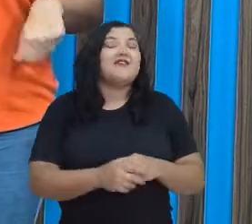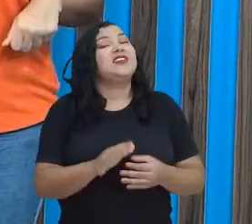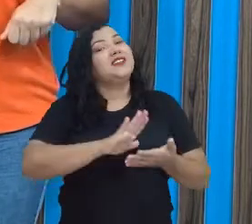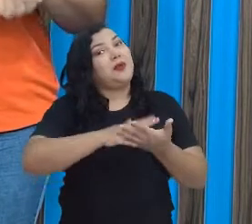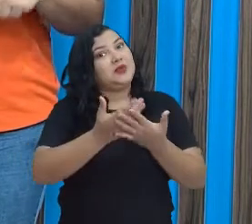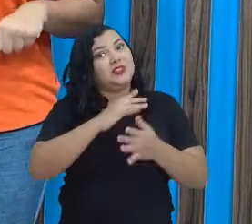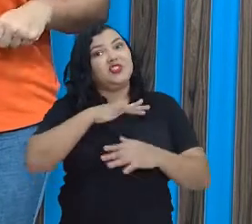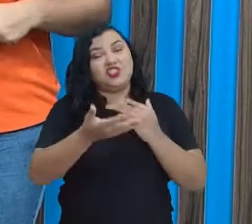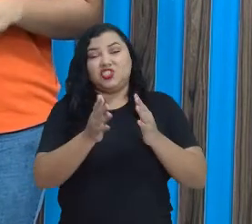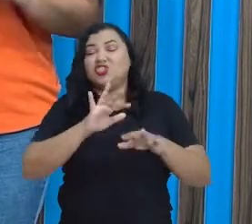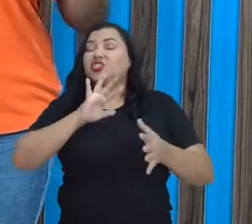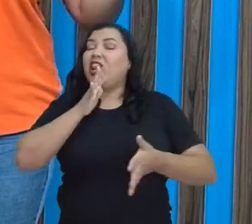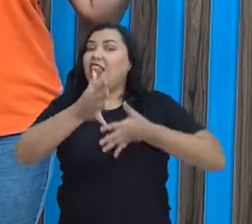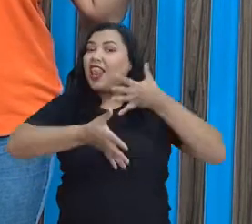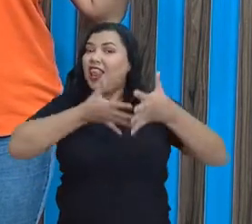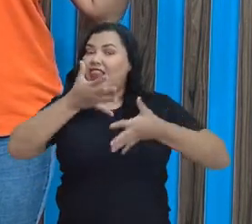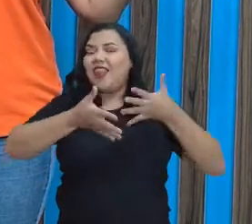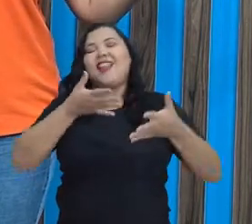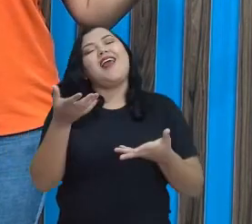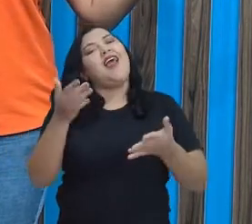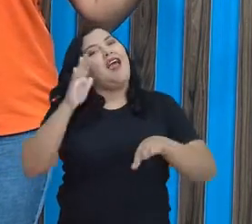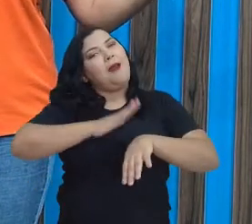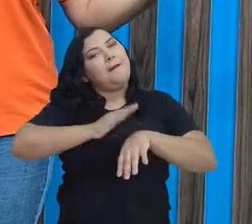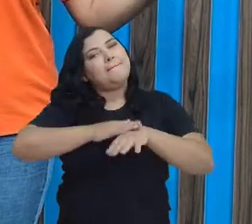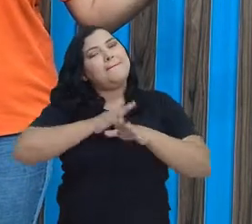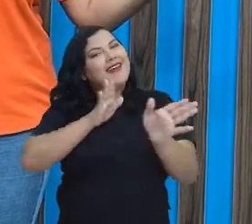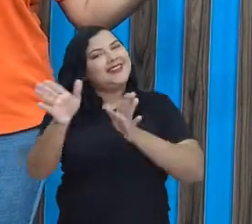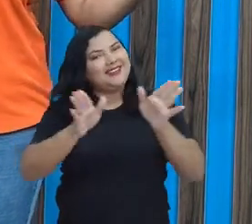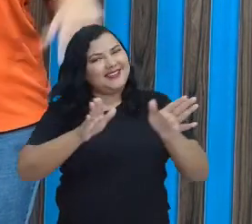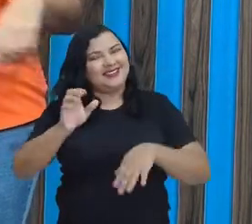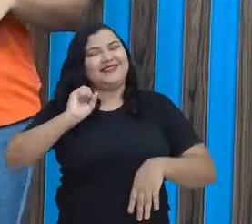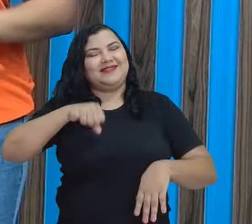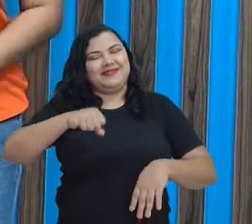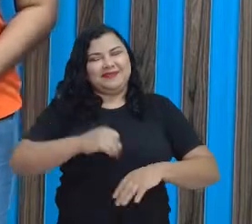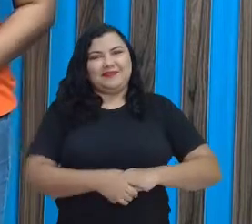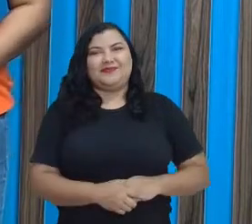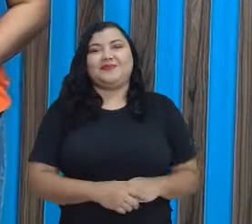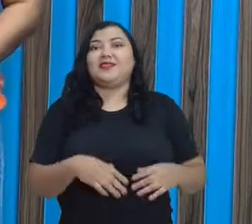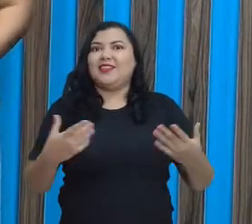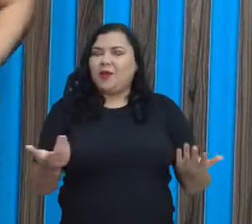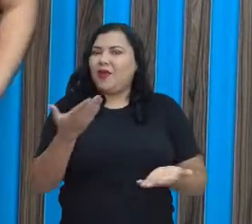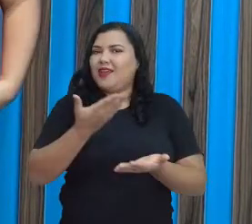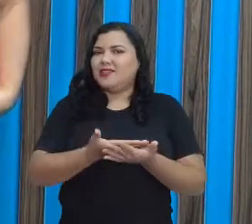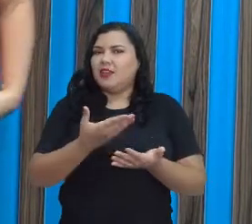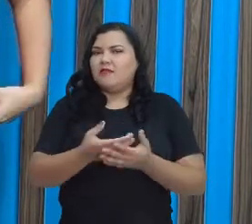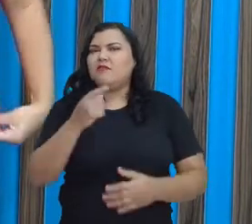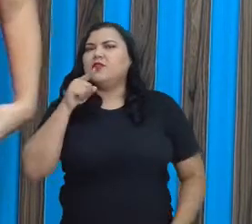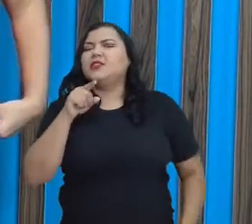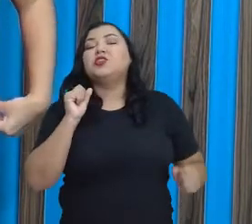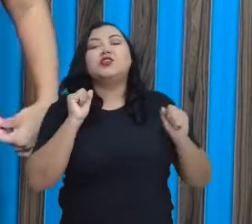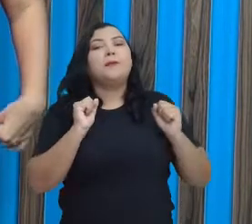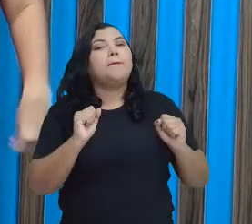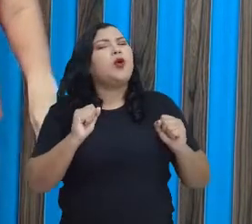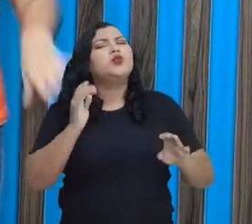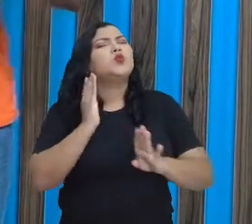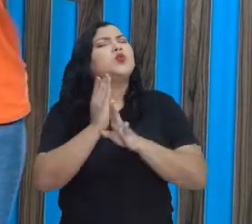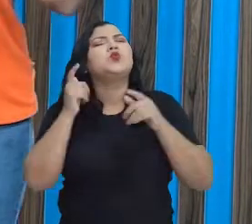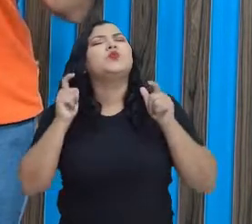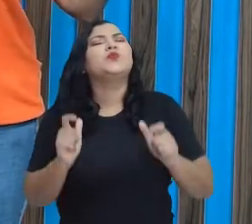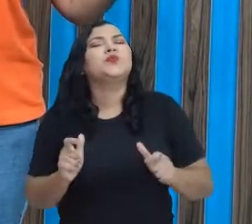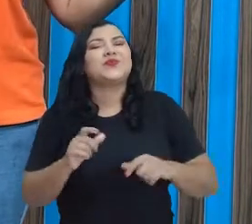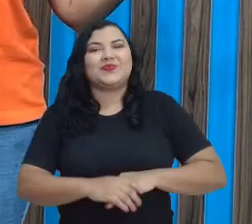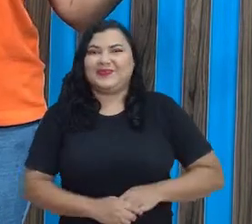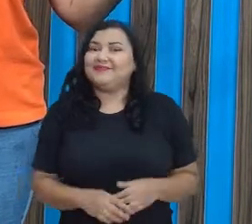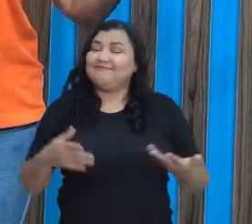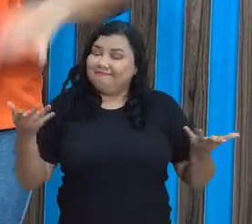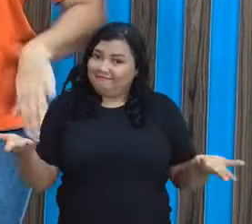tradução para Libras, o que torna nossas aulas muito mais acessíveis. Aulas essas que vocês podem encontrar onde? Aqui